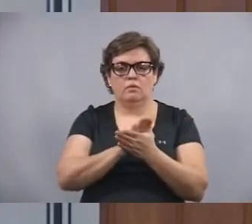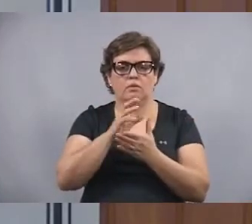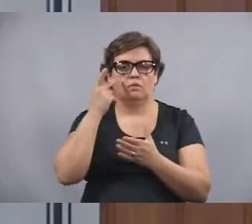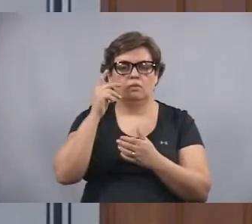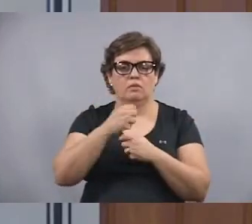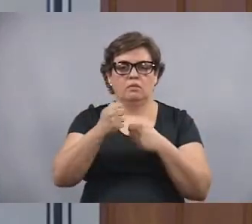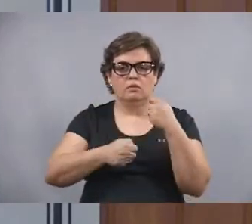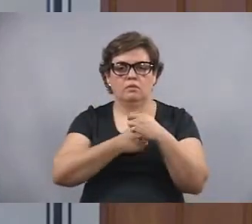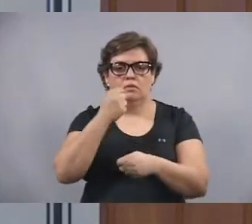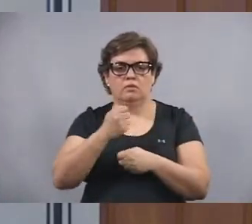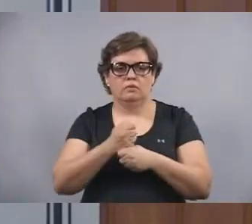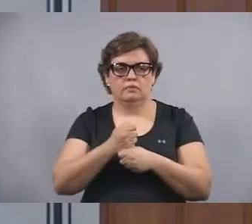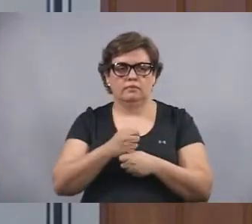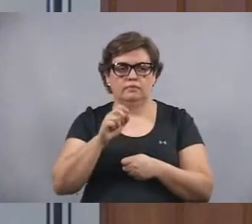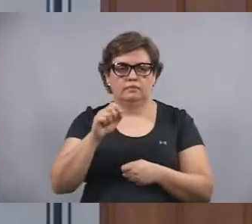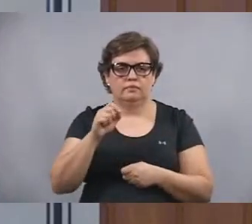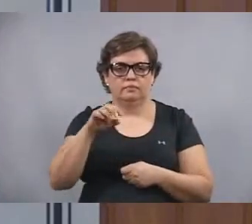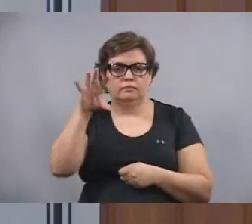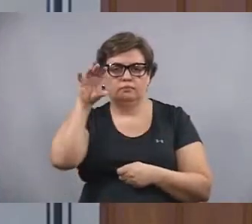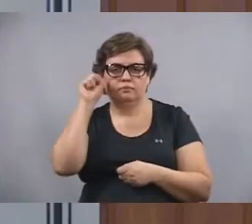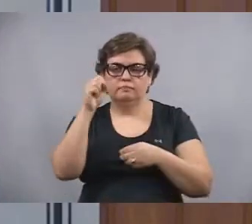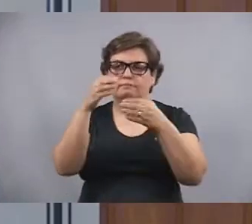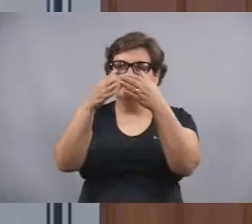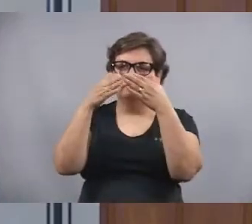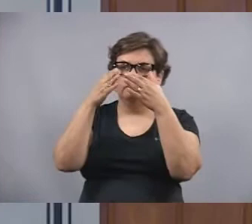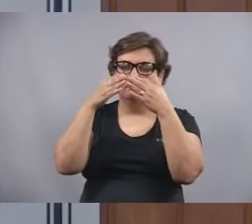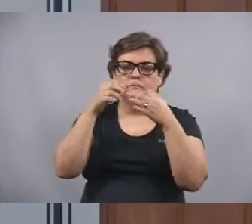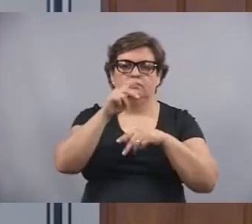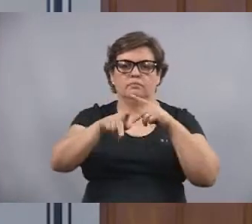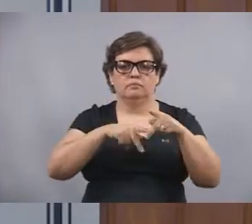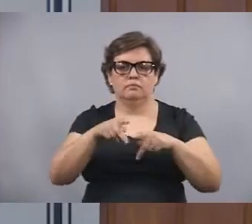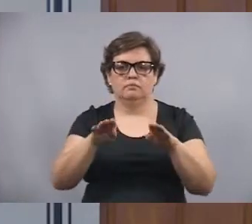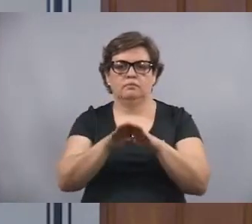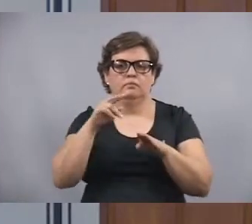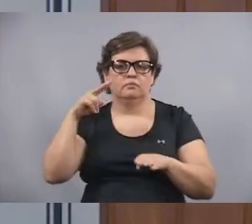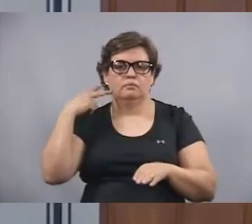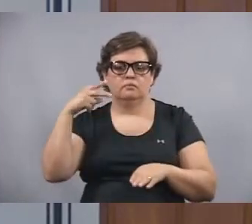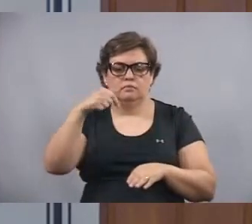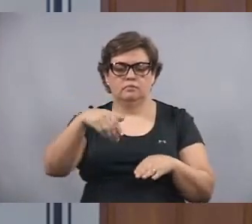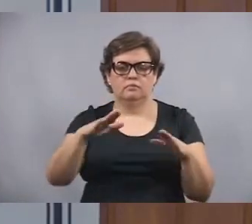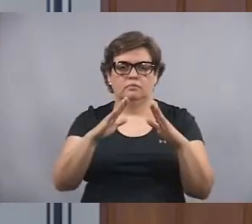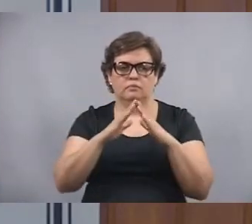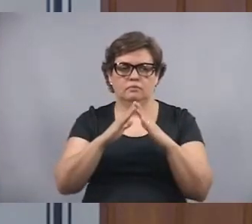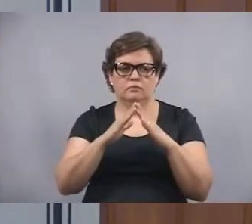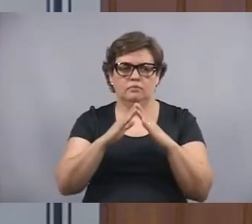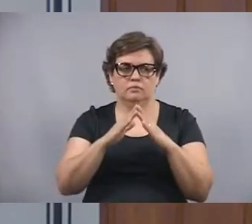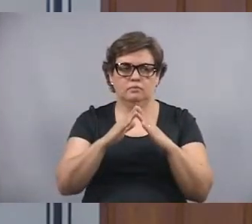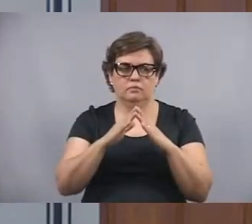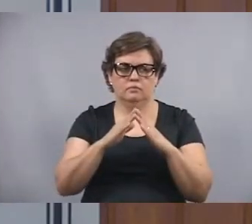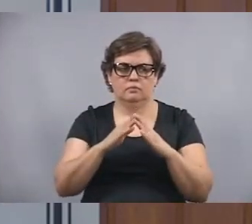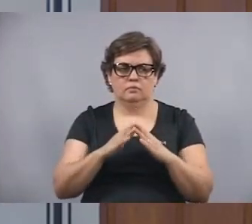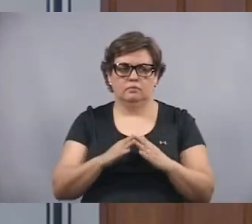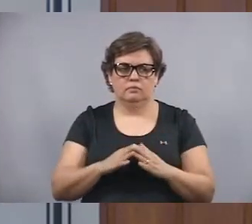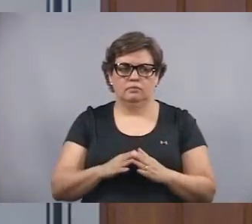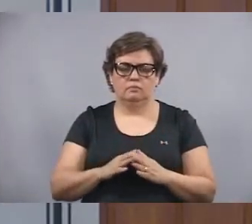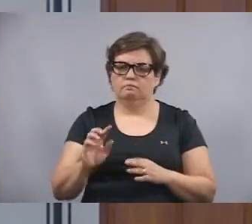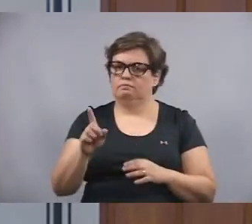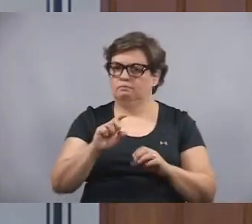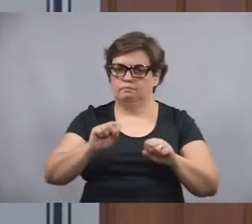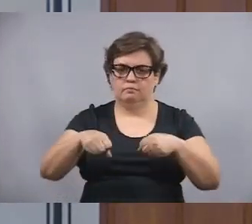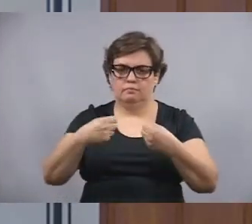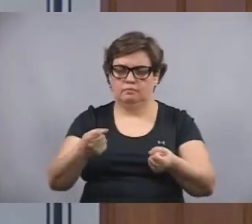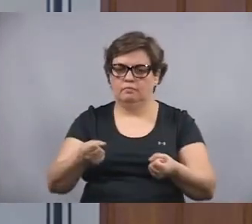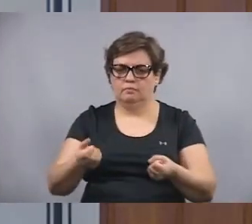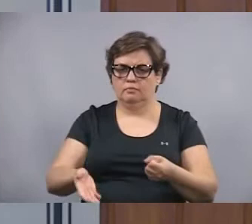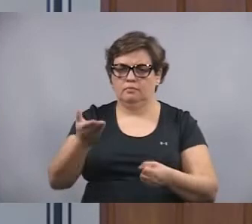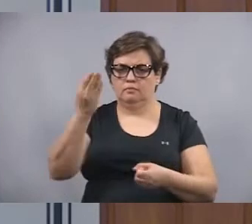à administração, que ouviu o clamor da população, dos vereadores dessa casa, e não dê aumento